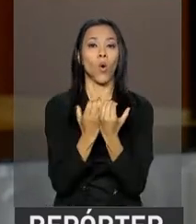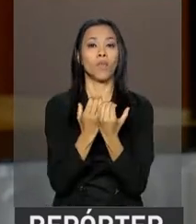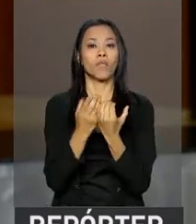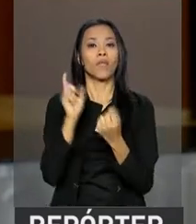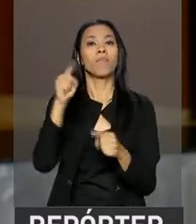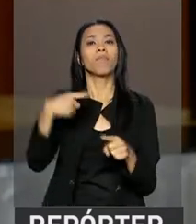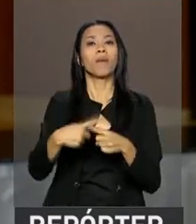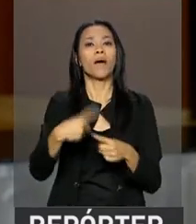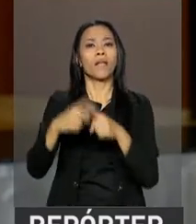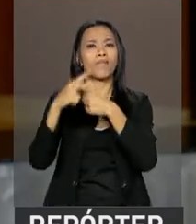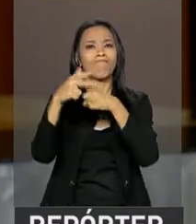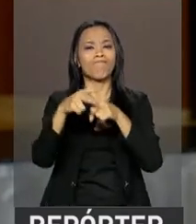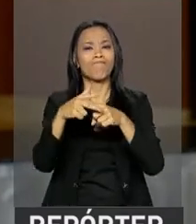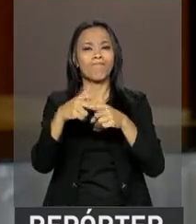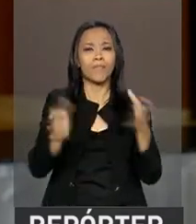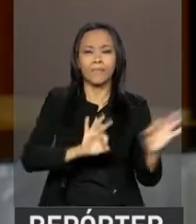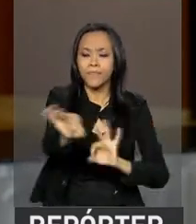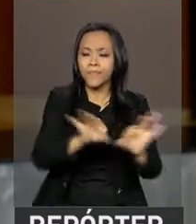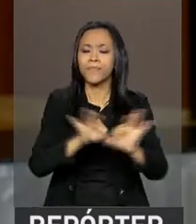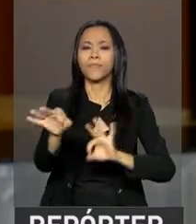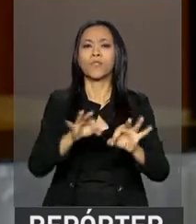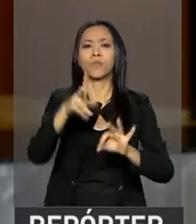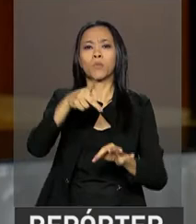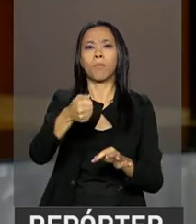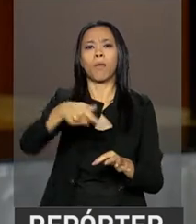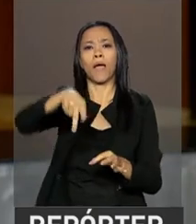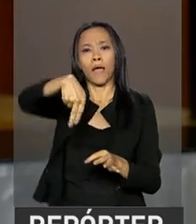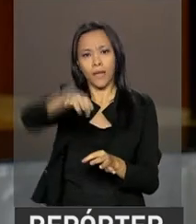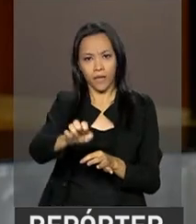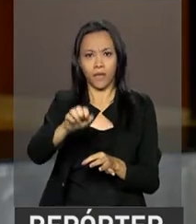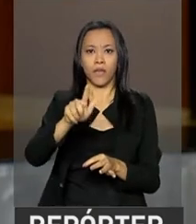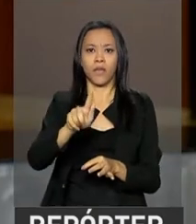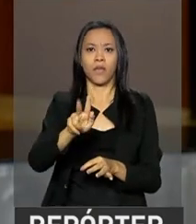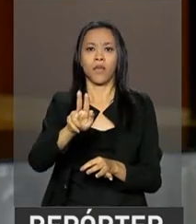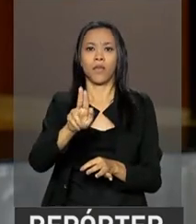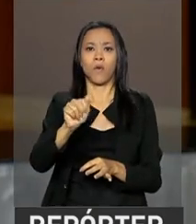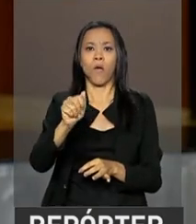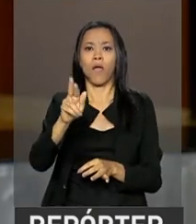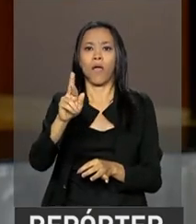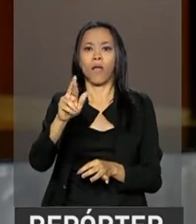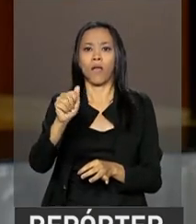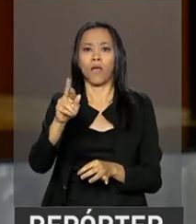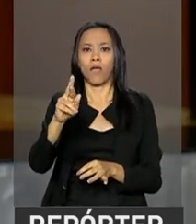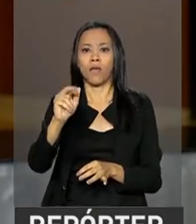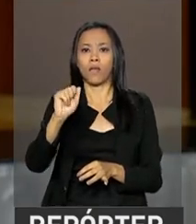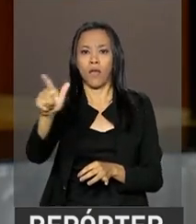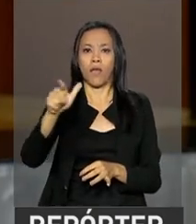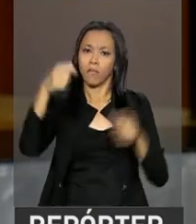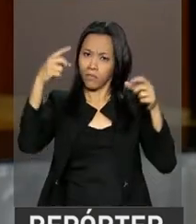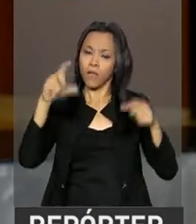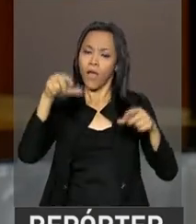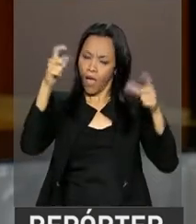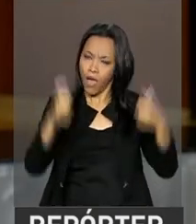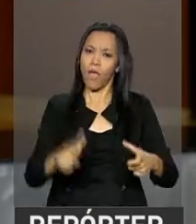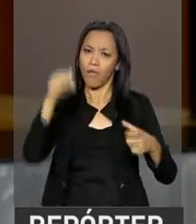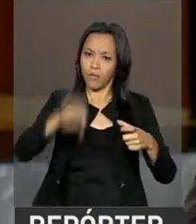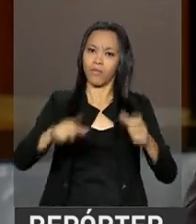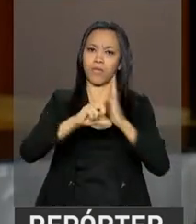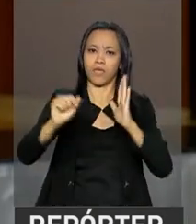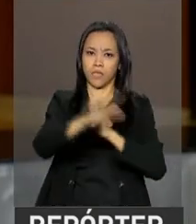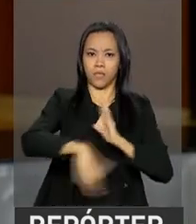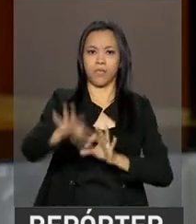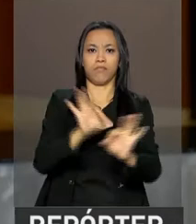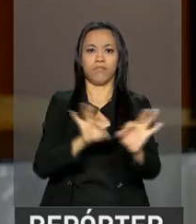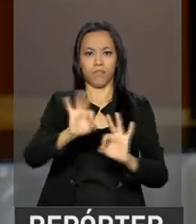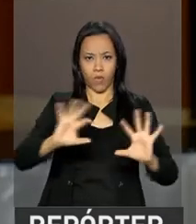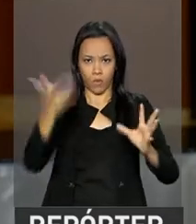dos guararapes tudo está acontecendo neste momento no quartel general do exército que fica aqui em brasília só para